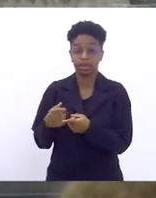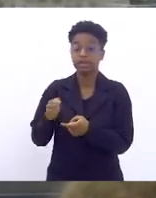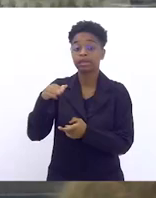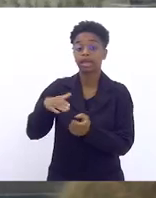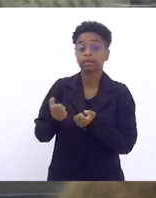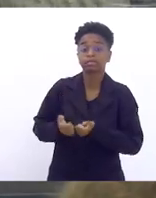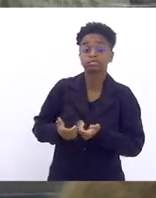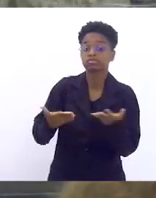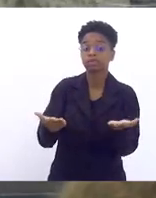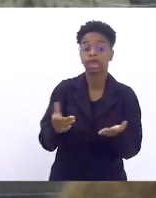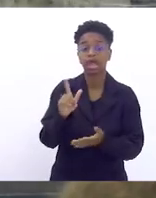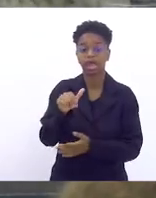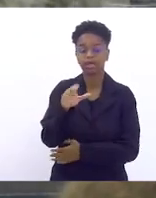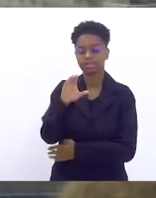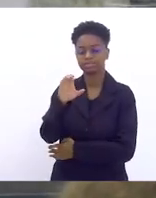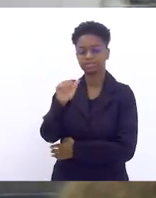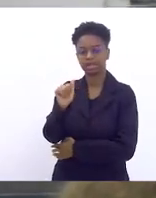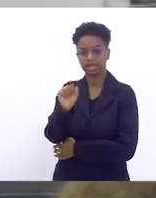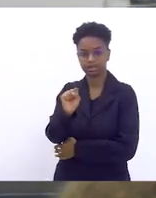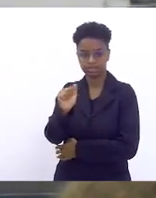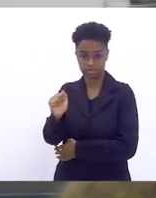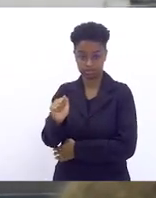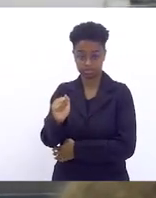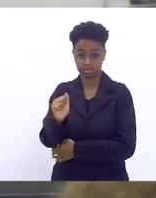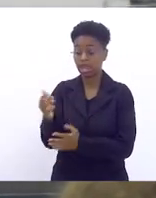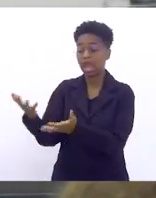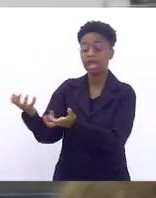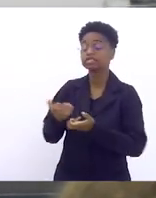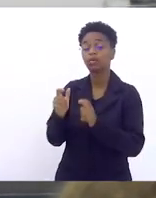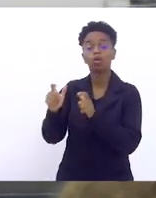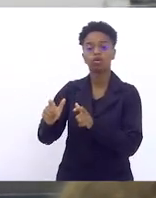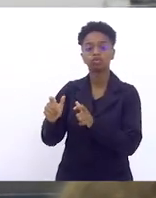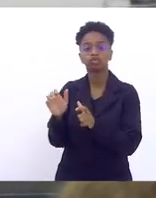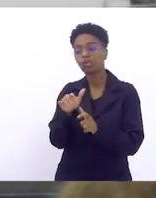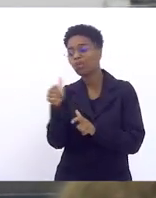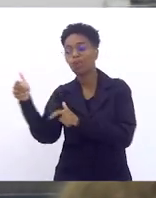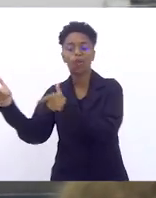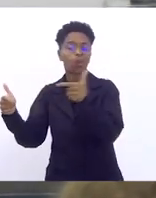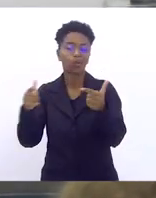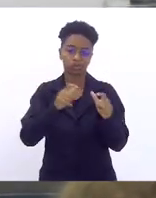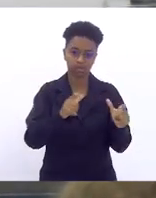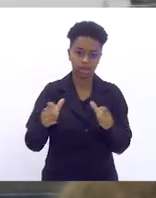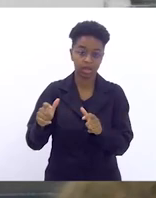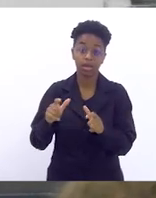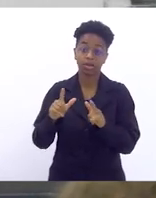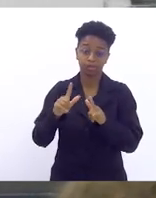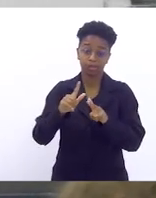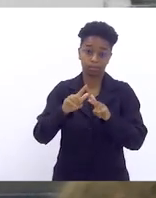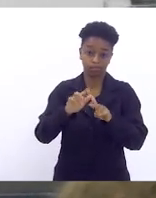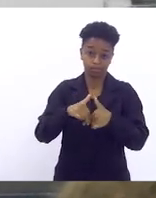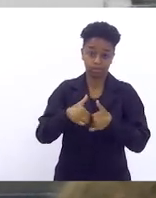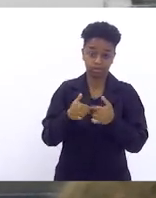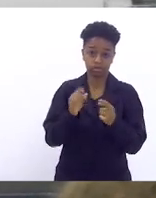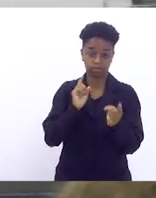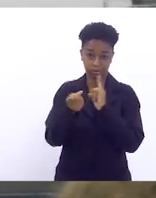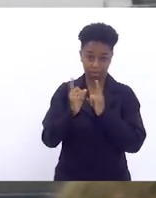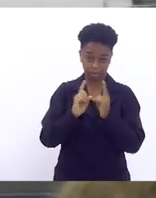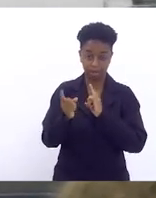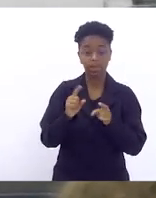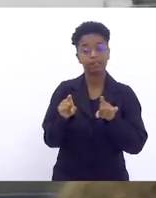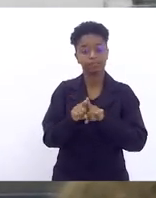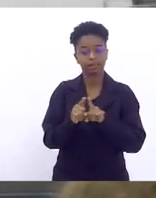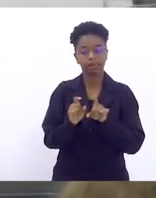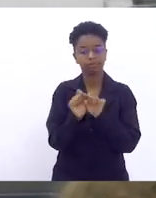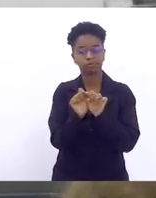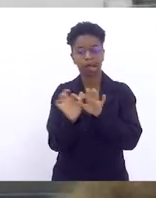Ceasa e o CEASA recebe da onde de fora se recebe de fora vem através de meio rodoviário emitindo gases